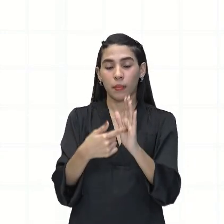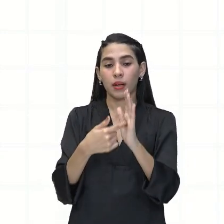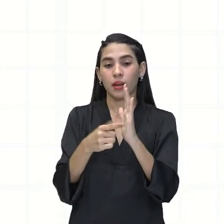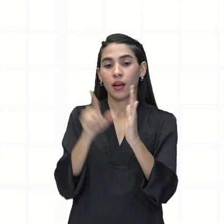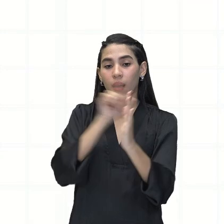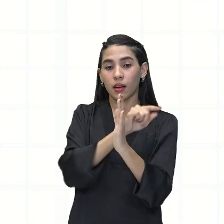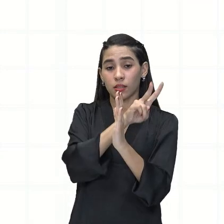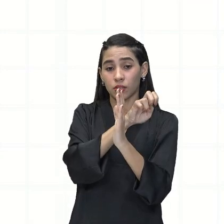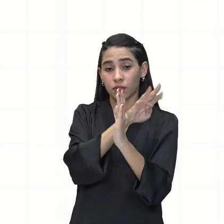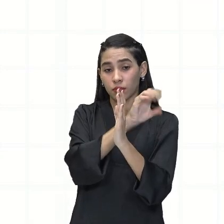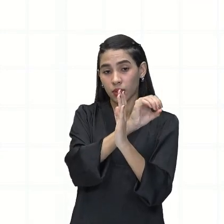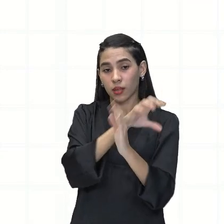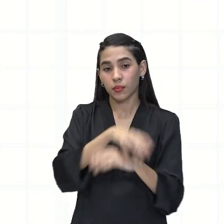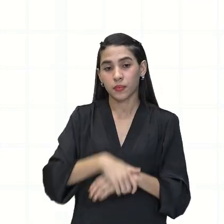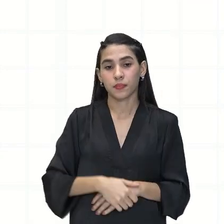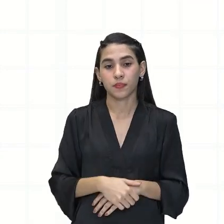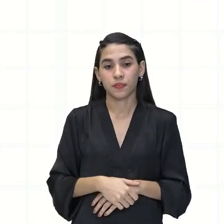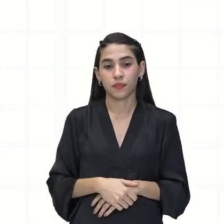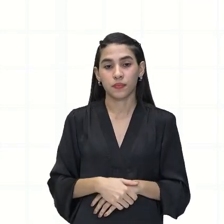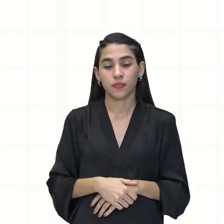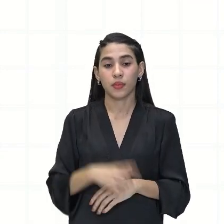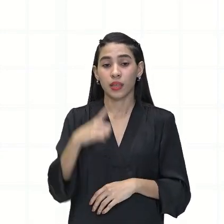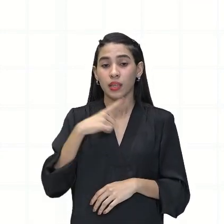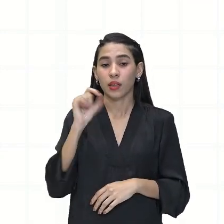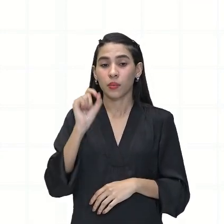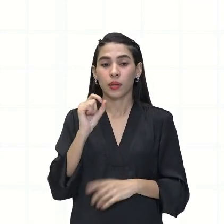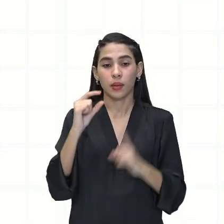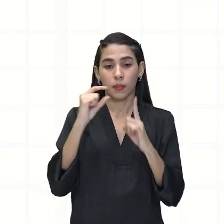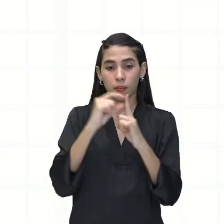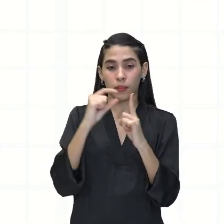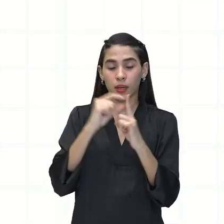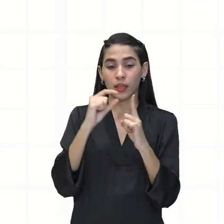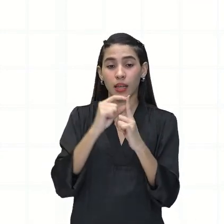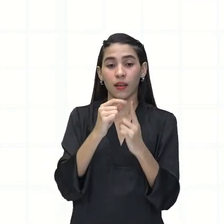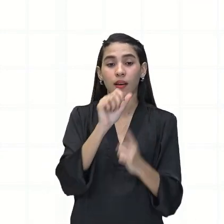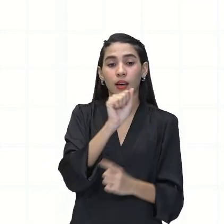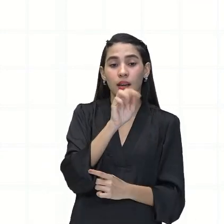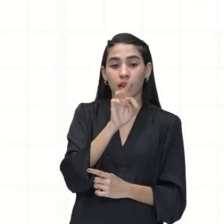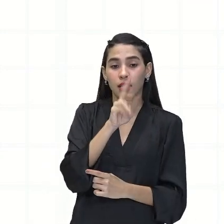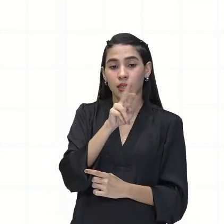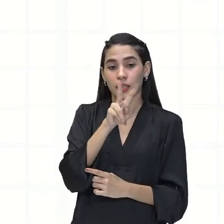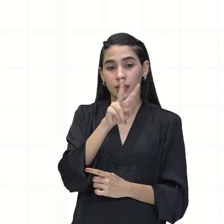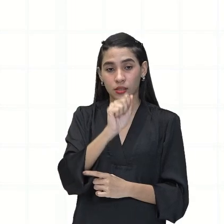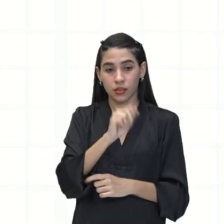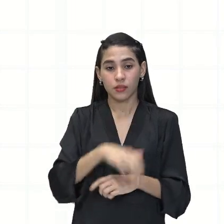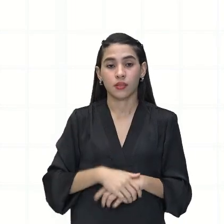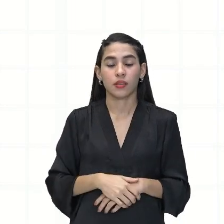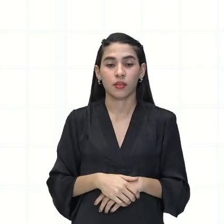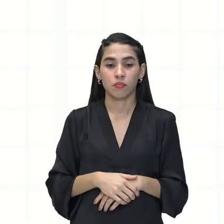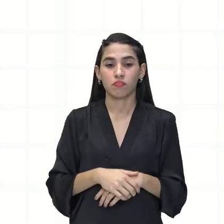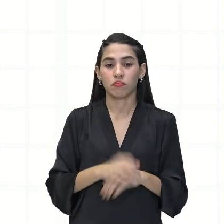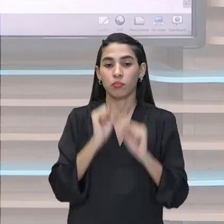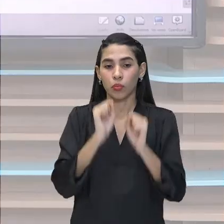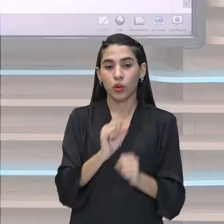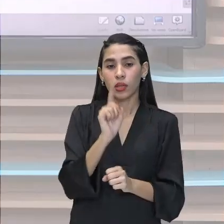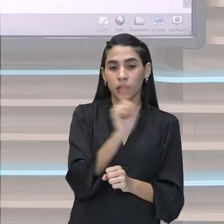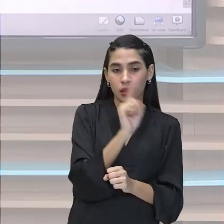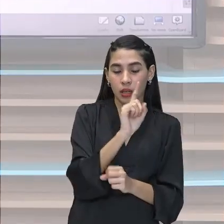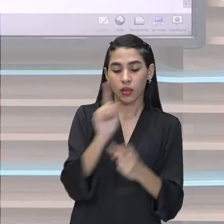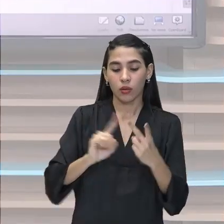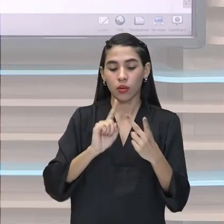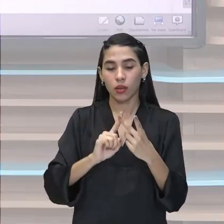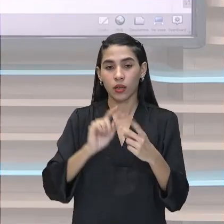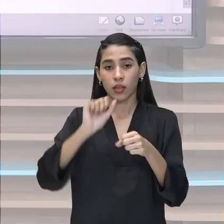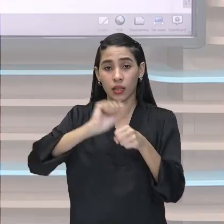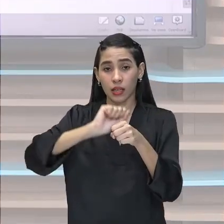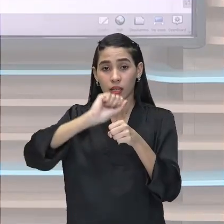do verbo. E aí nós temos as palavras atrativas, que pode ser de negação, pode ser um